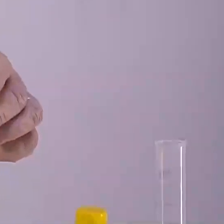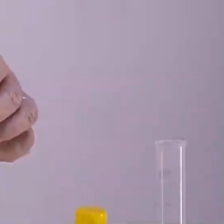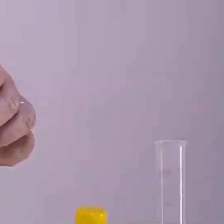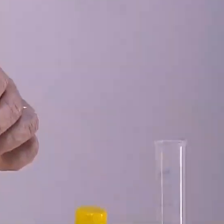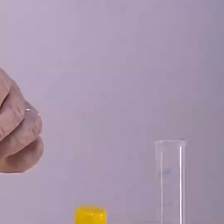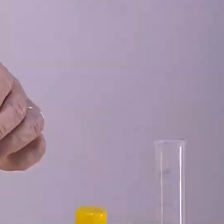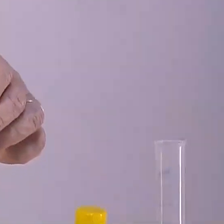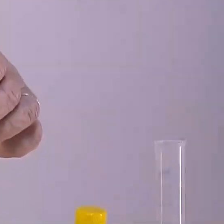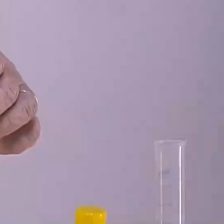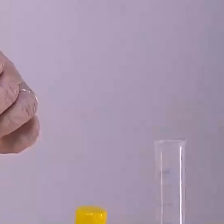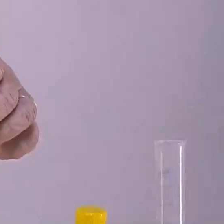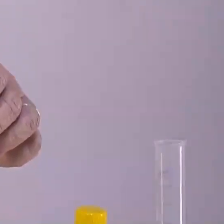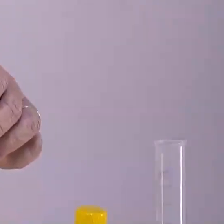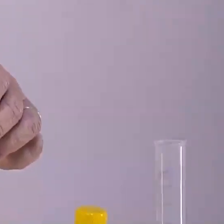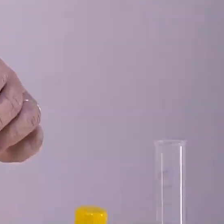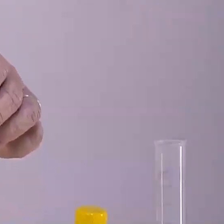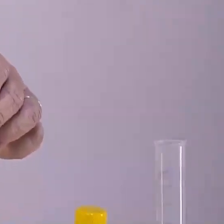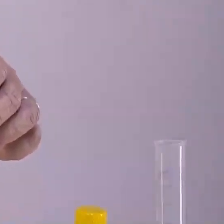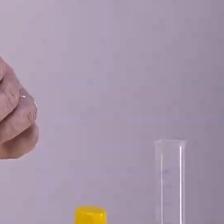Então olha aqui para vocês, olha.